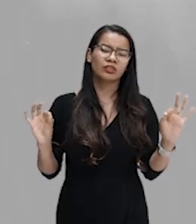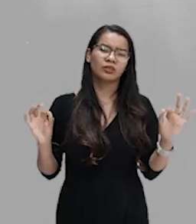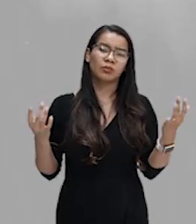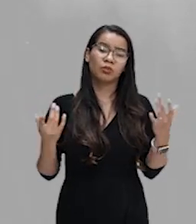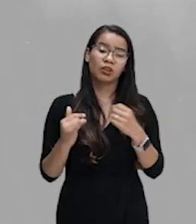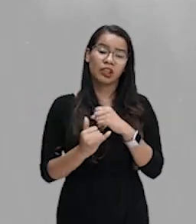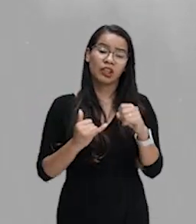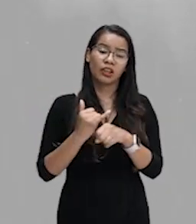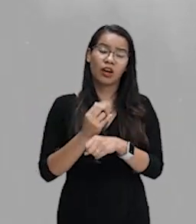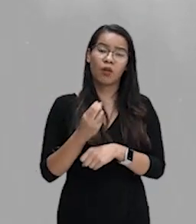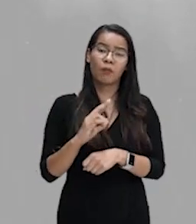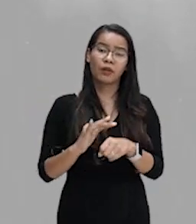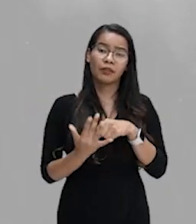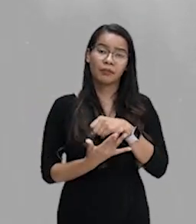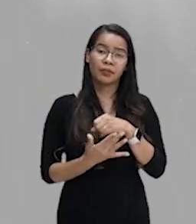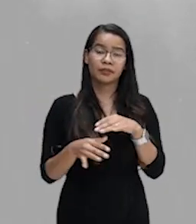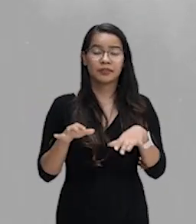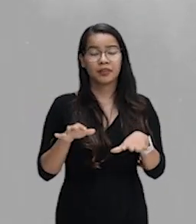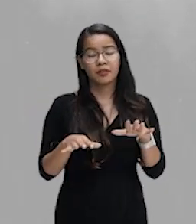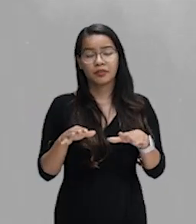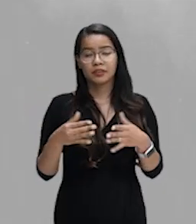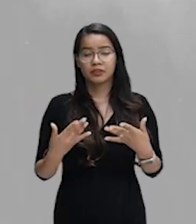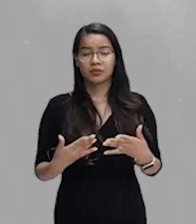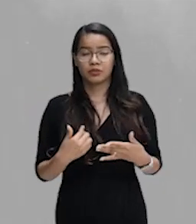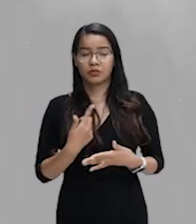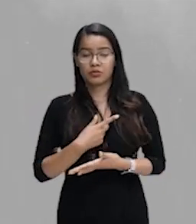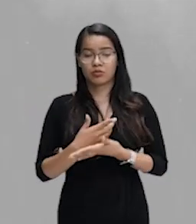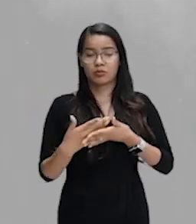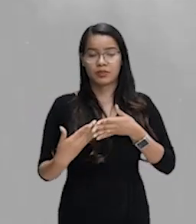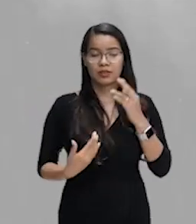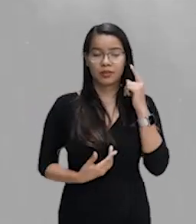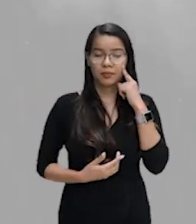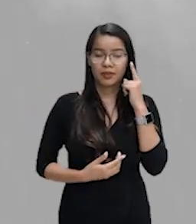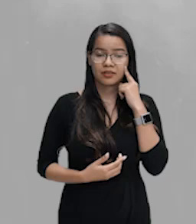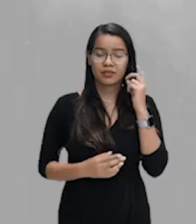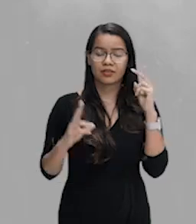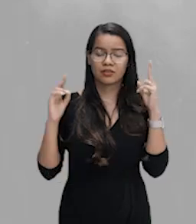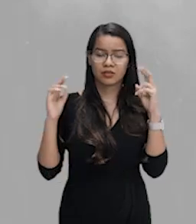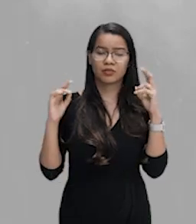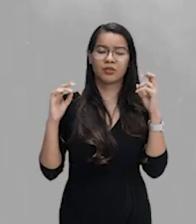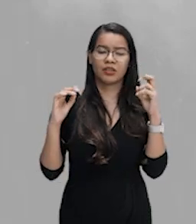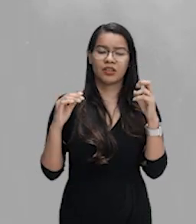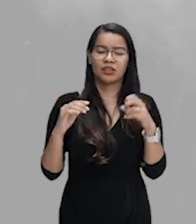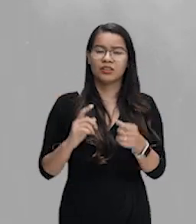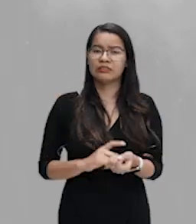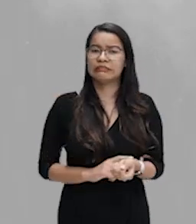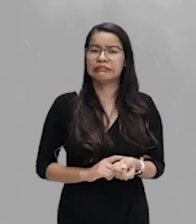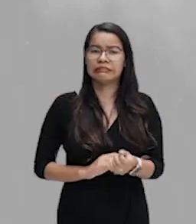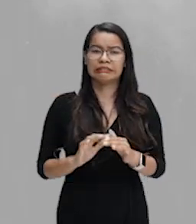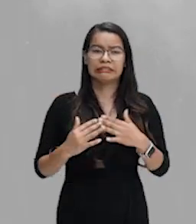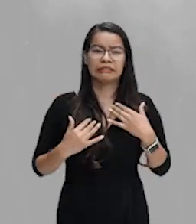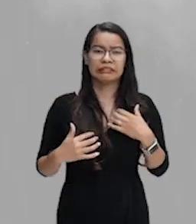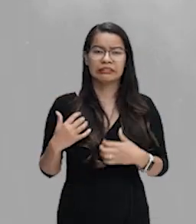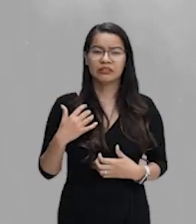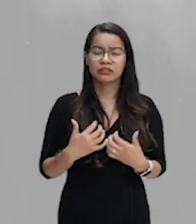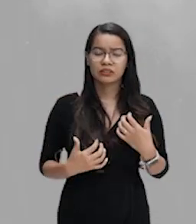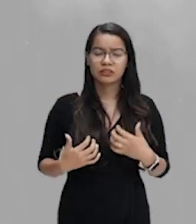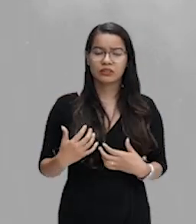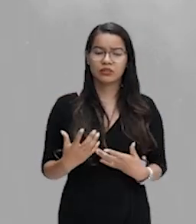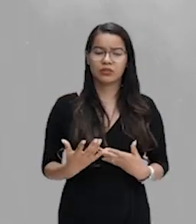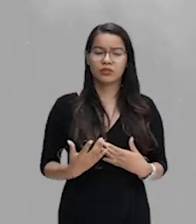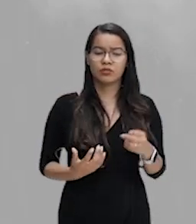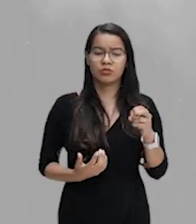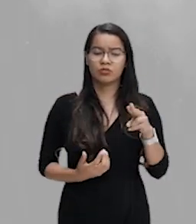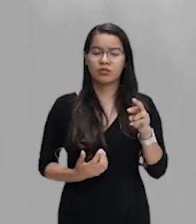internet? Talvez, né? E aí, quando a gente começa a pensar nessa questão das inquietações, o surrealismo